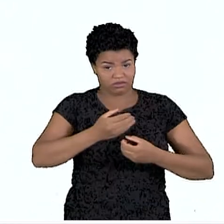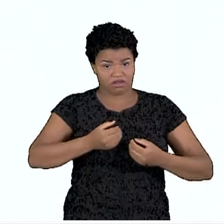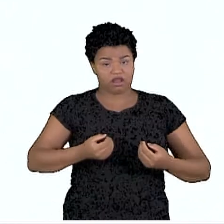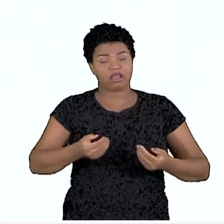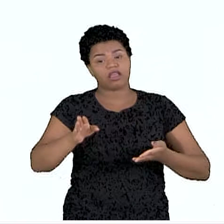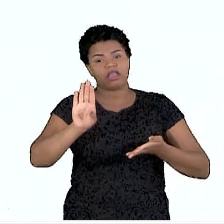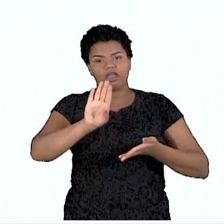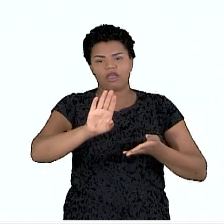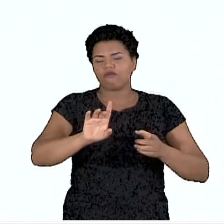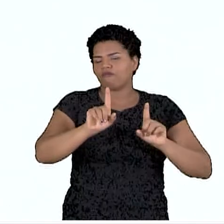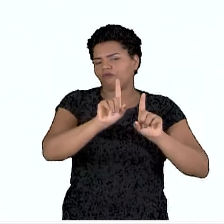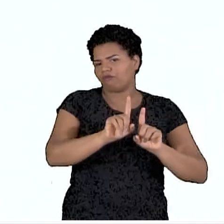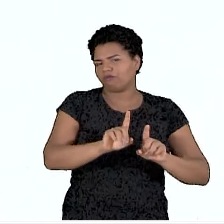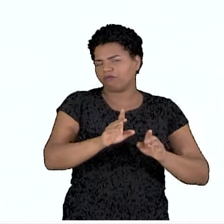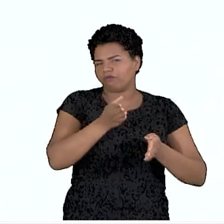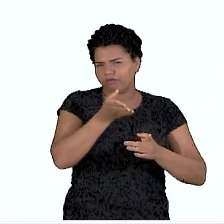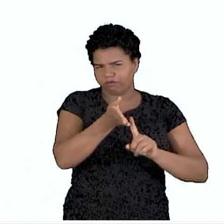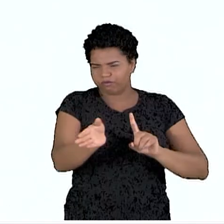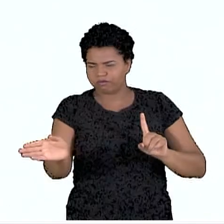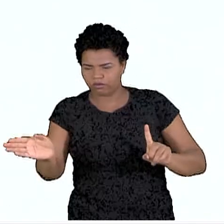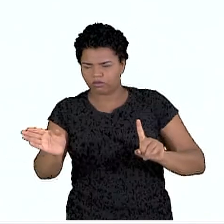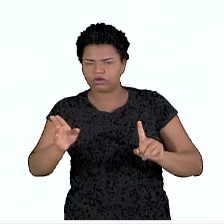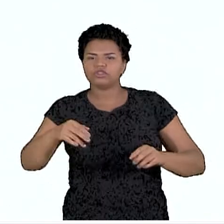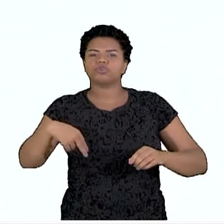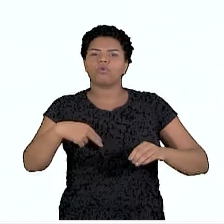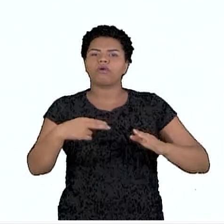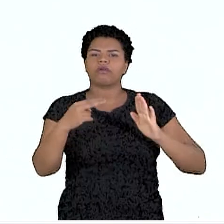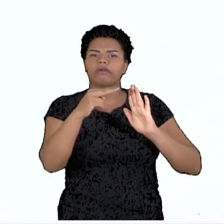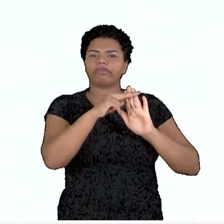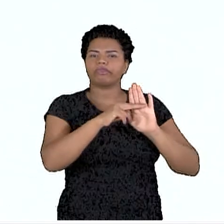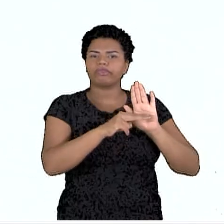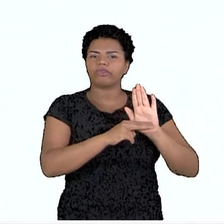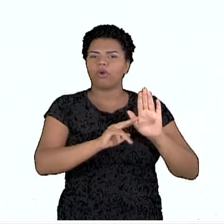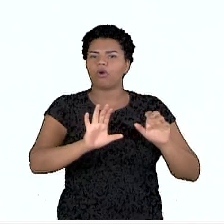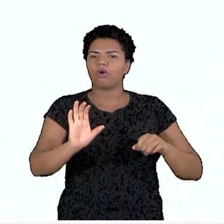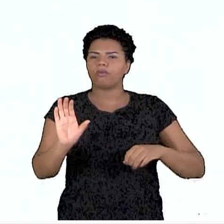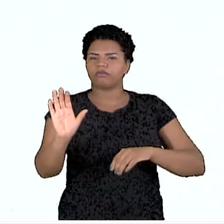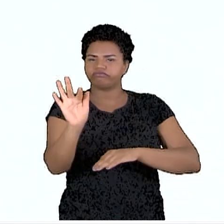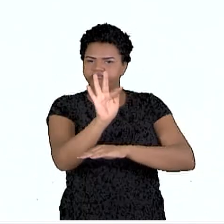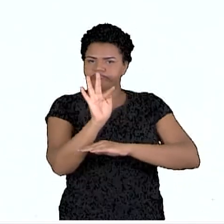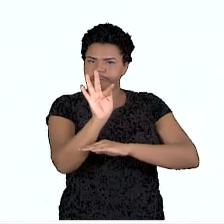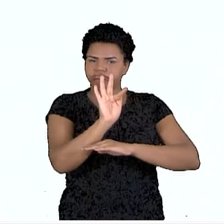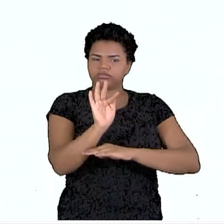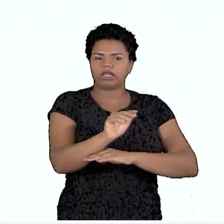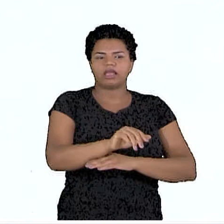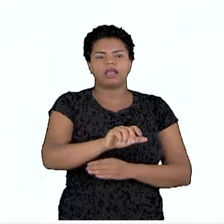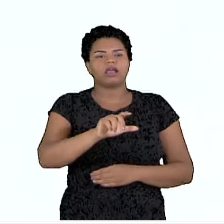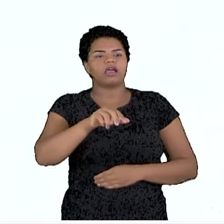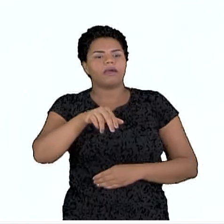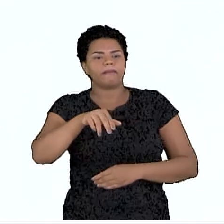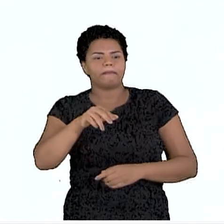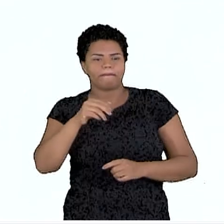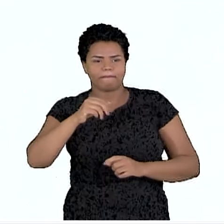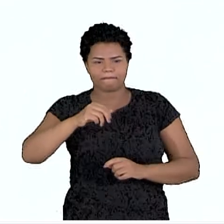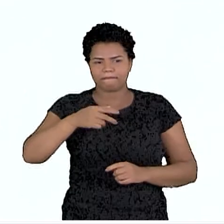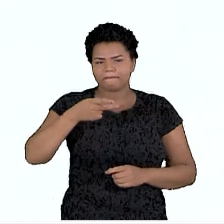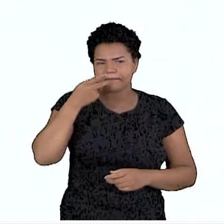as gírias e os estrangeirismos, palavrões, neologismos, arcaísmos e